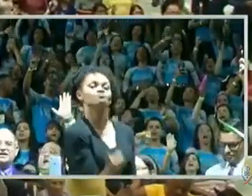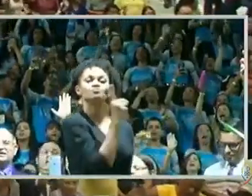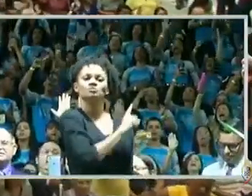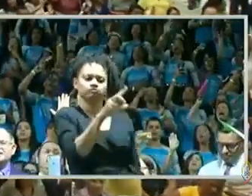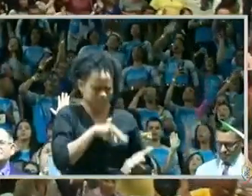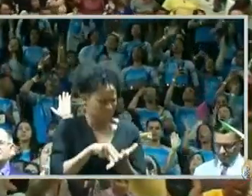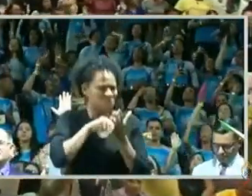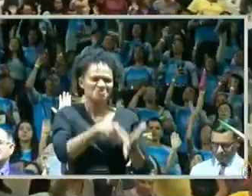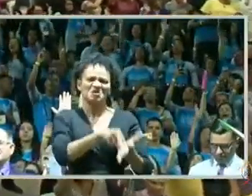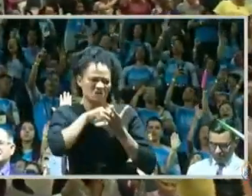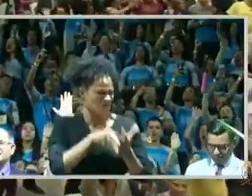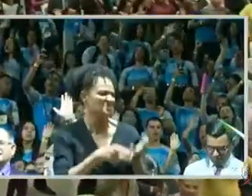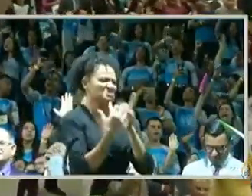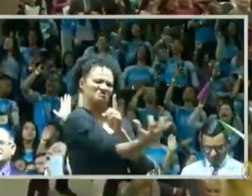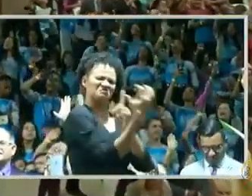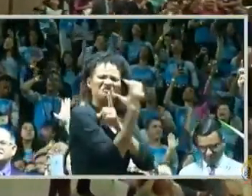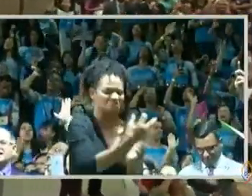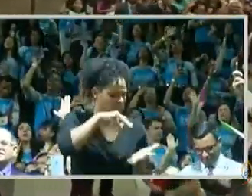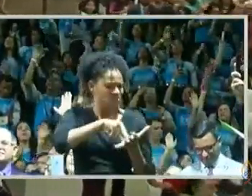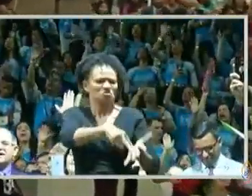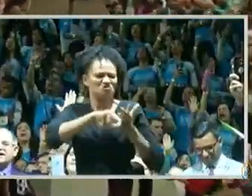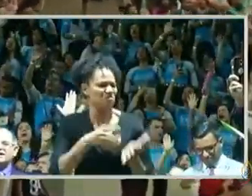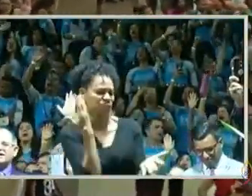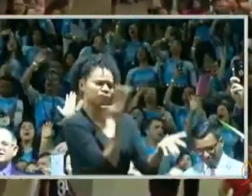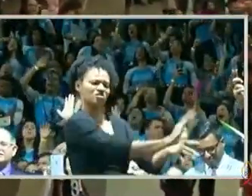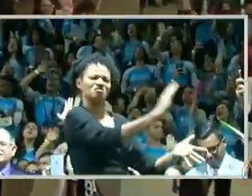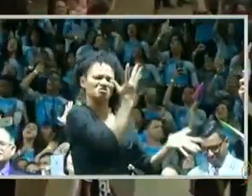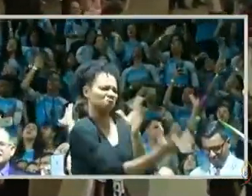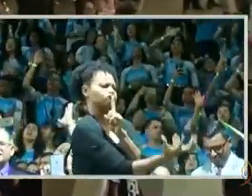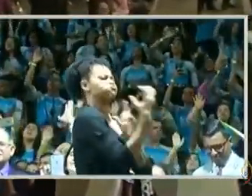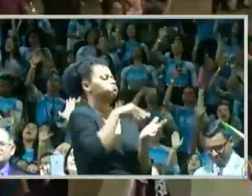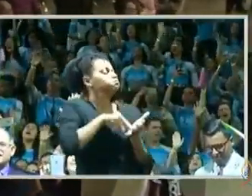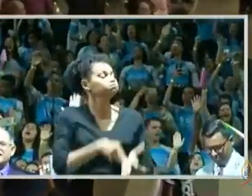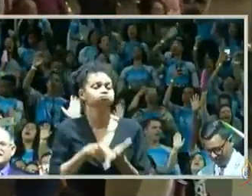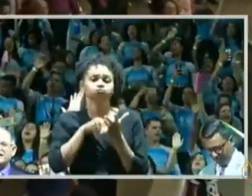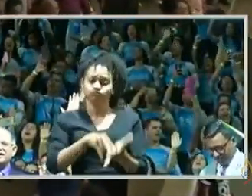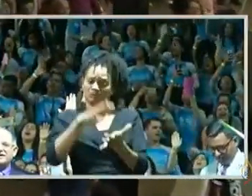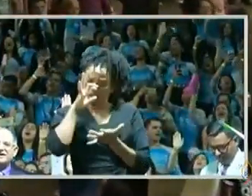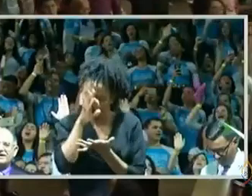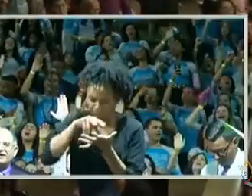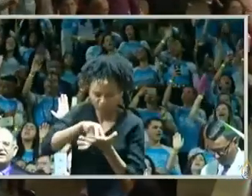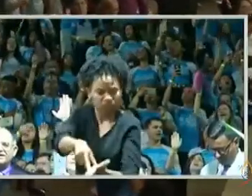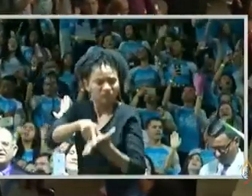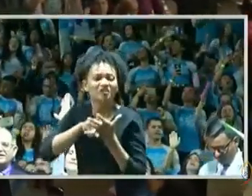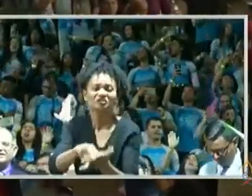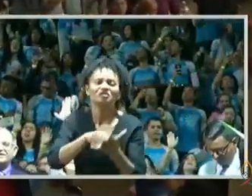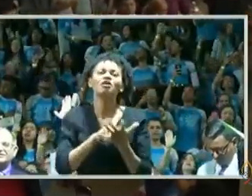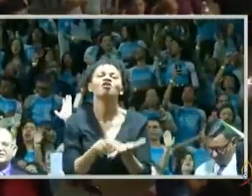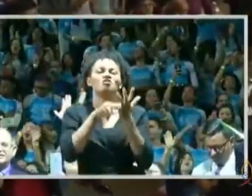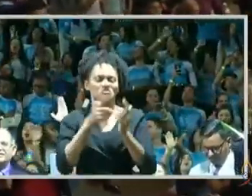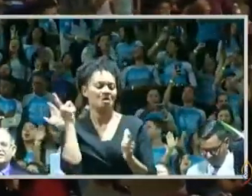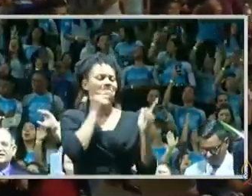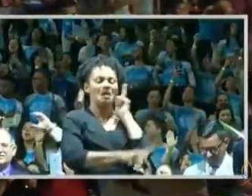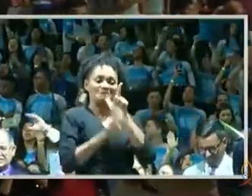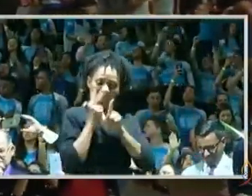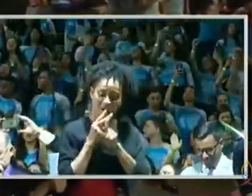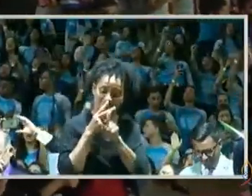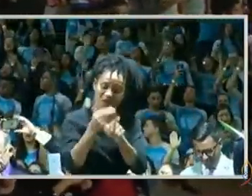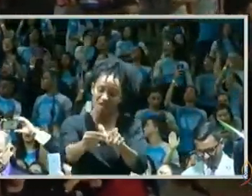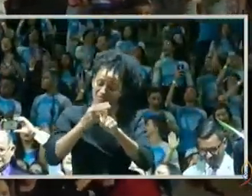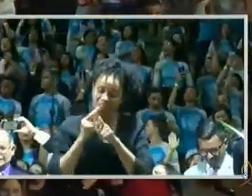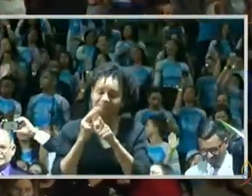A igreja está de pé. A igreja está de pé. A igreja está. Vem na igreja e a vitória é